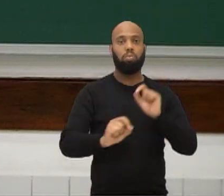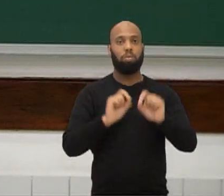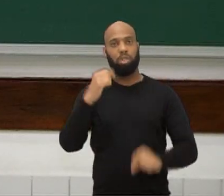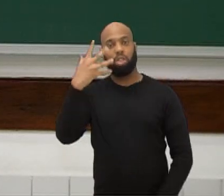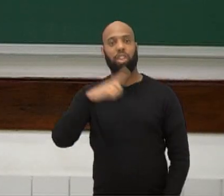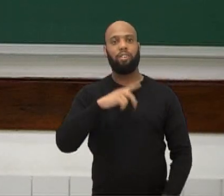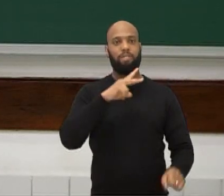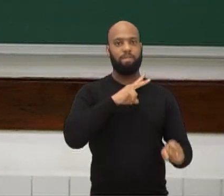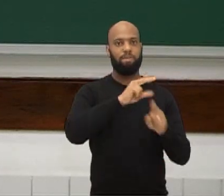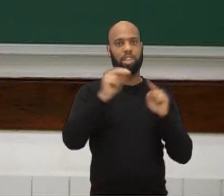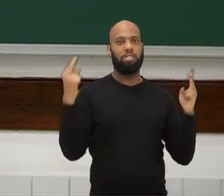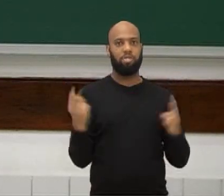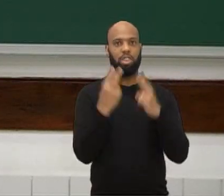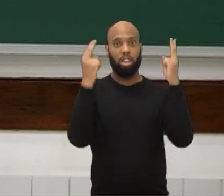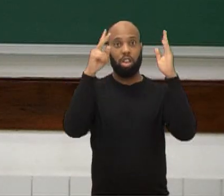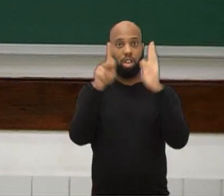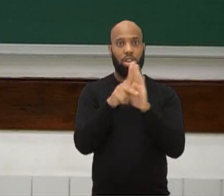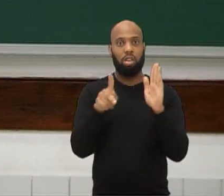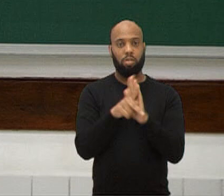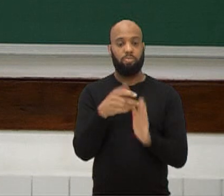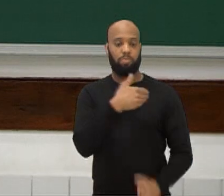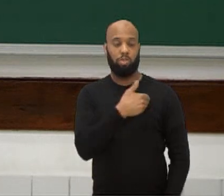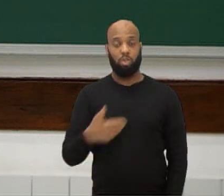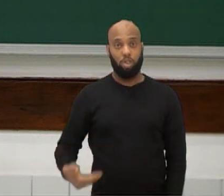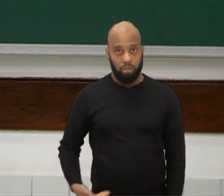da vitória das forças imperiais em